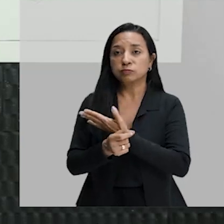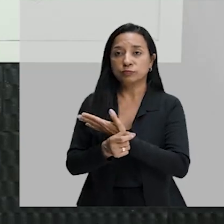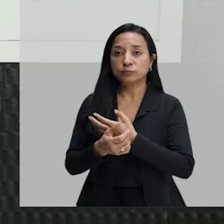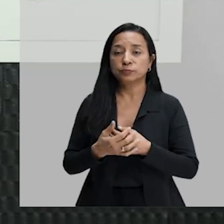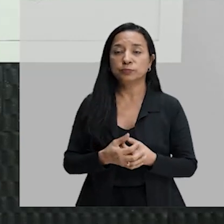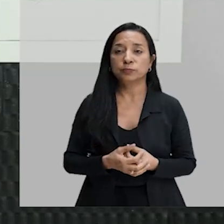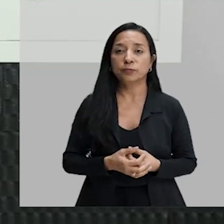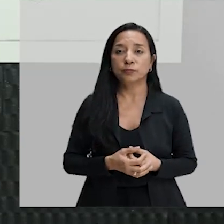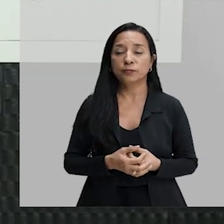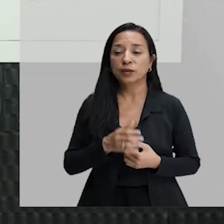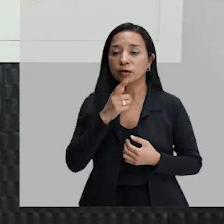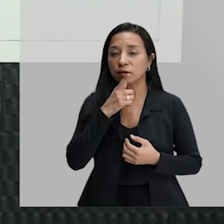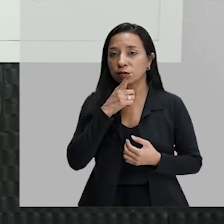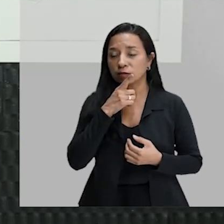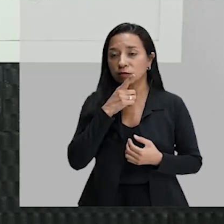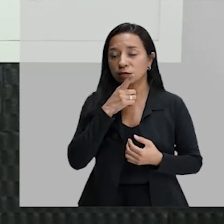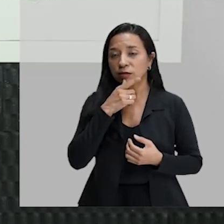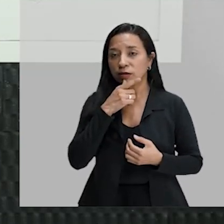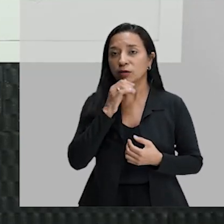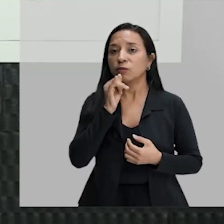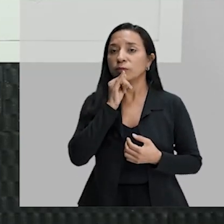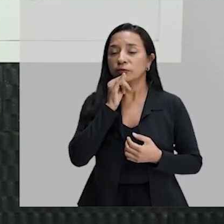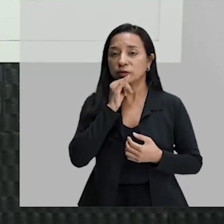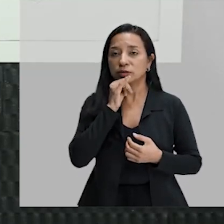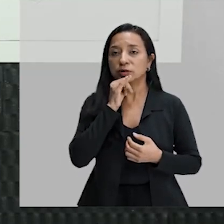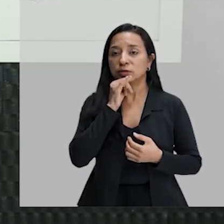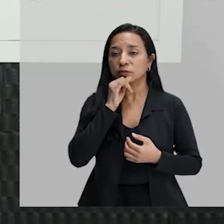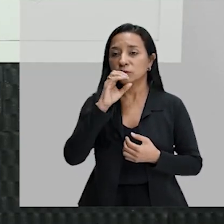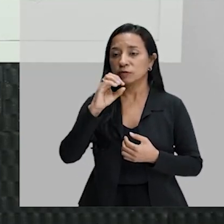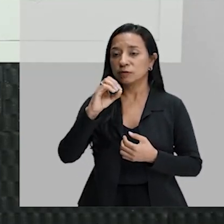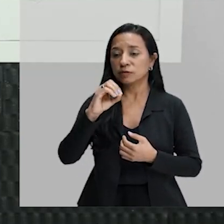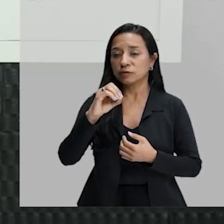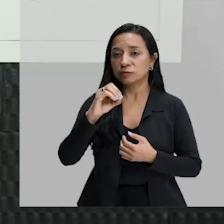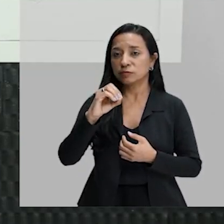Então a água, por exemplo, quando ela está a 0 graus